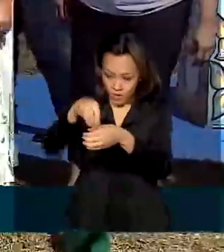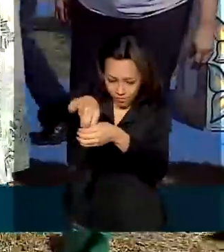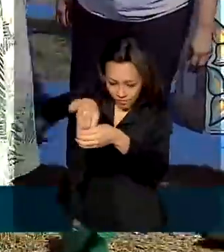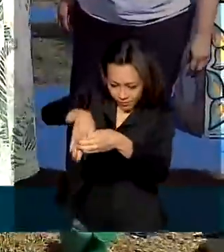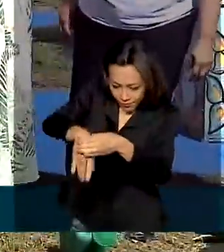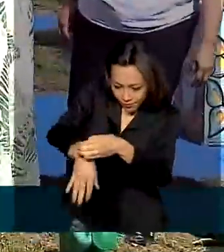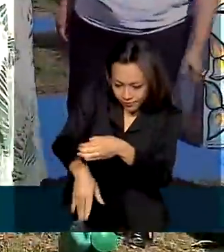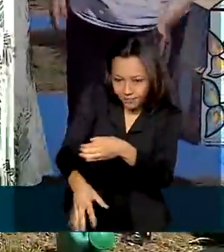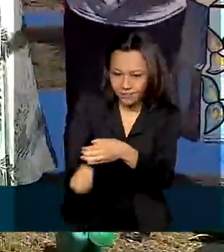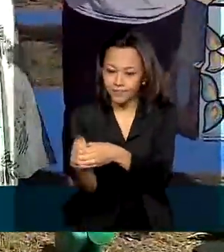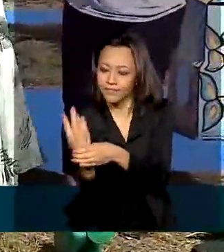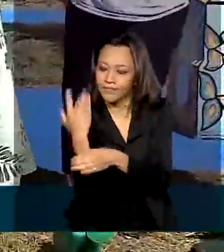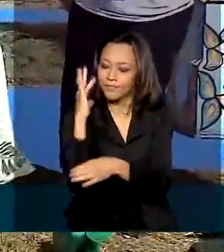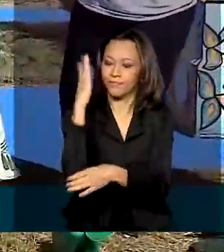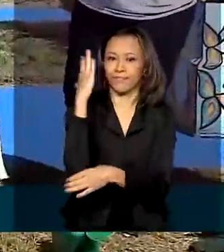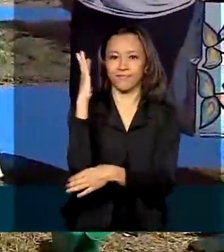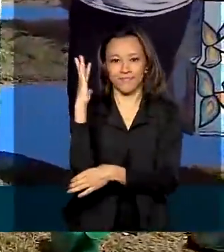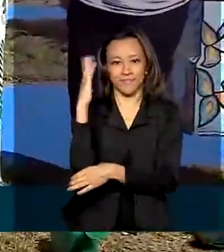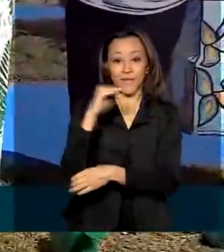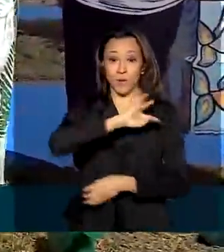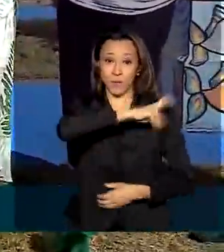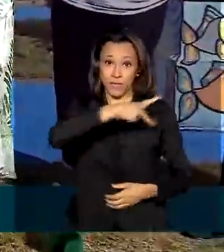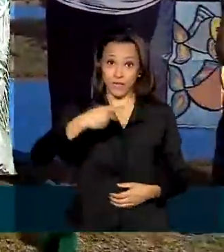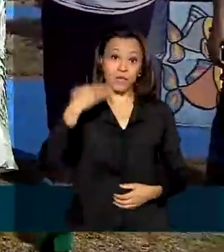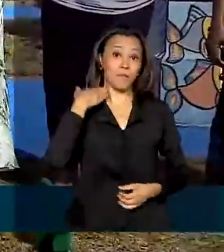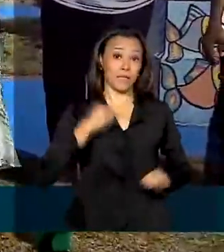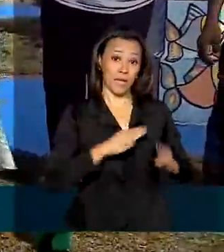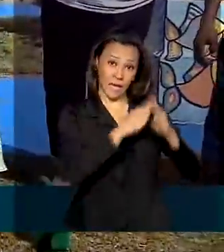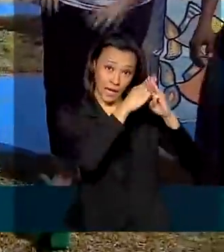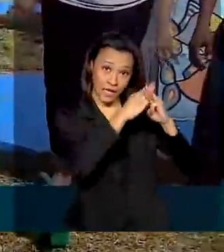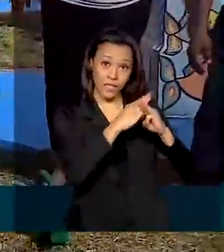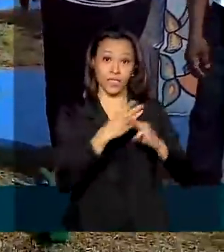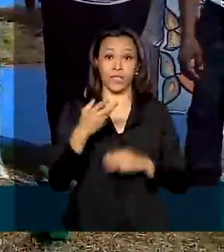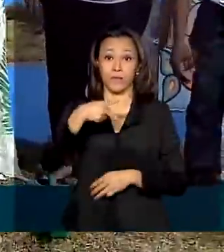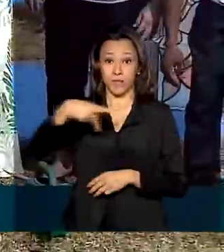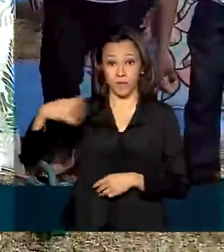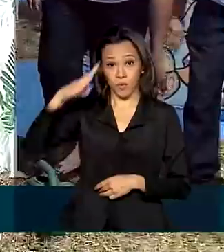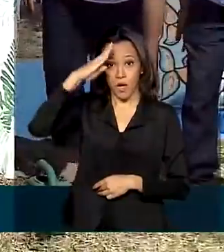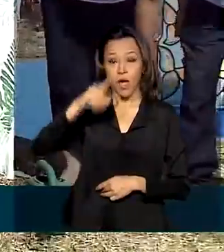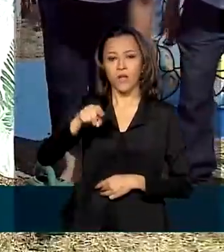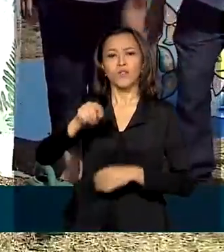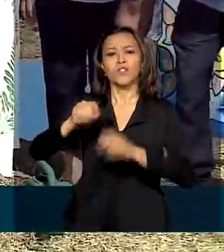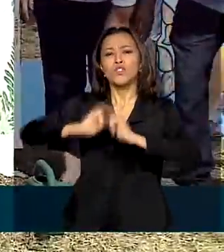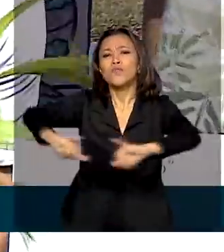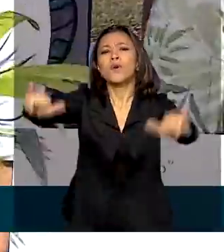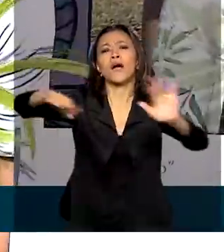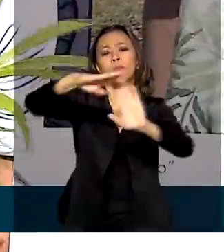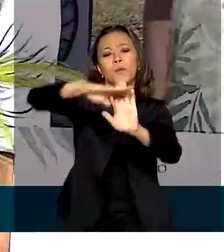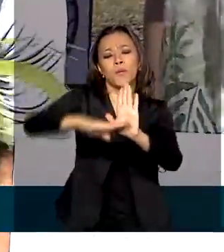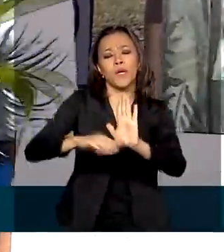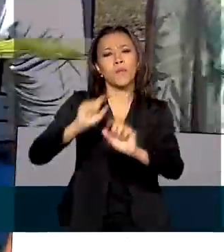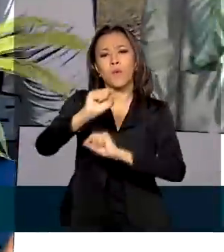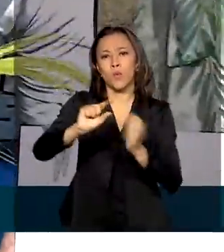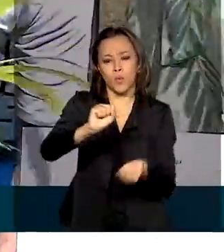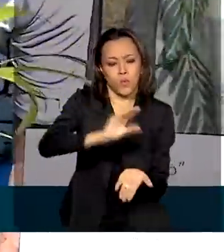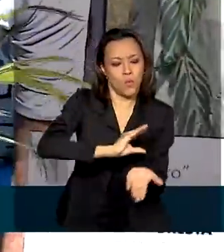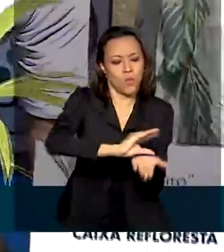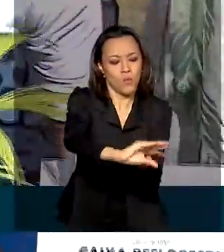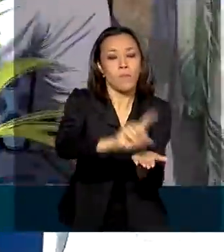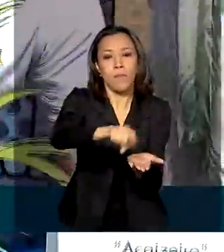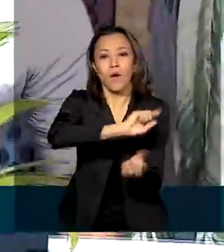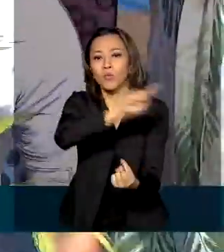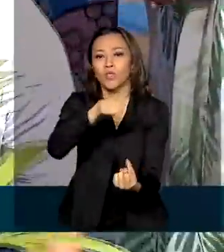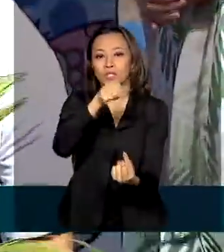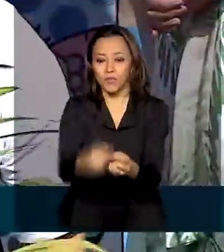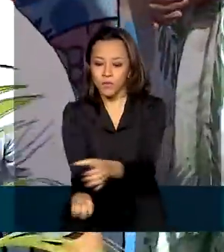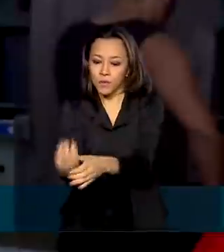o presidente Jair Bolsonaro e o presidente da Caixa lançaram um programa para financiar projetos de reflorestamento